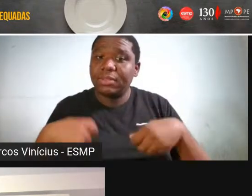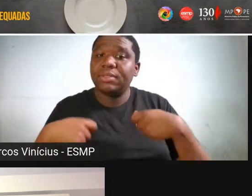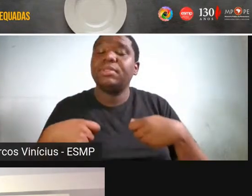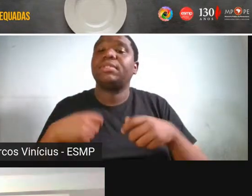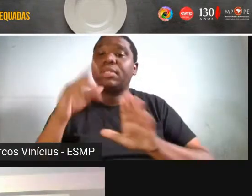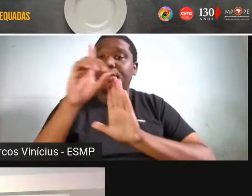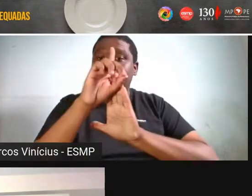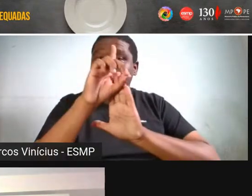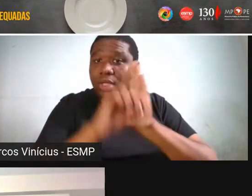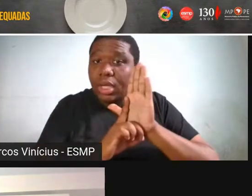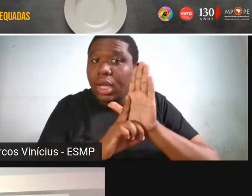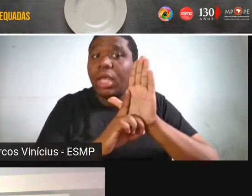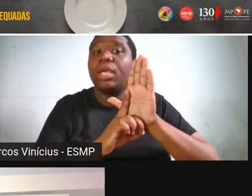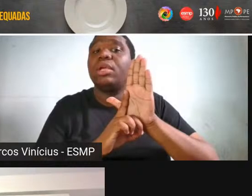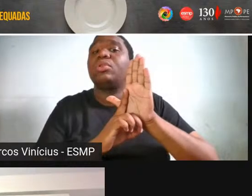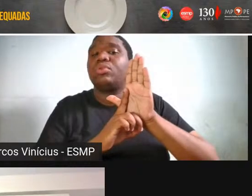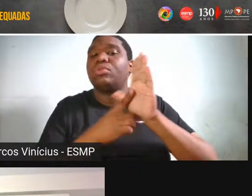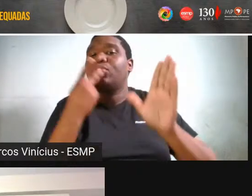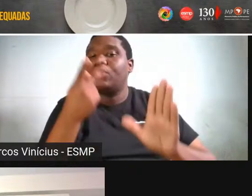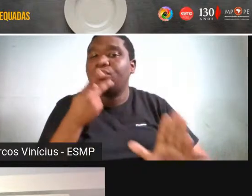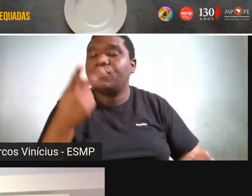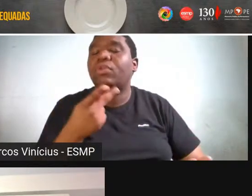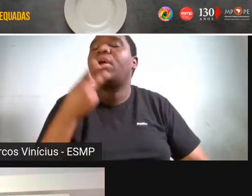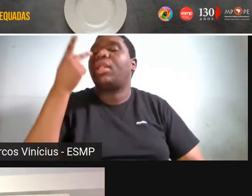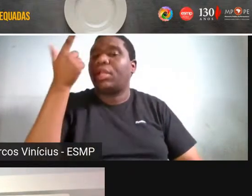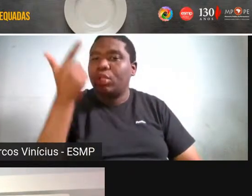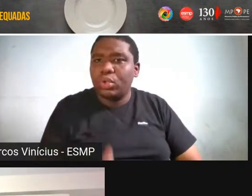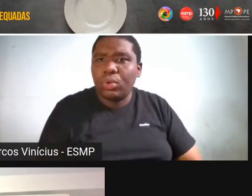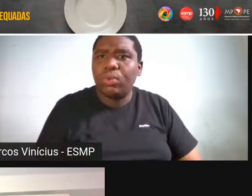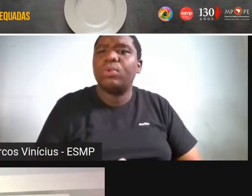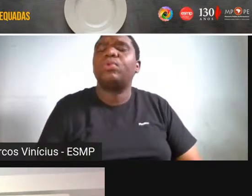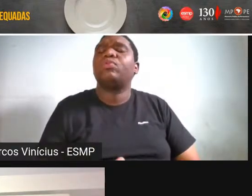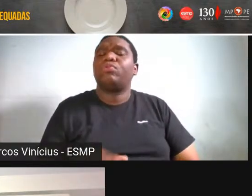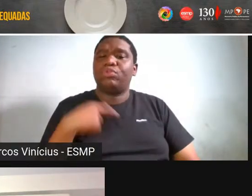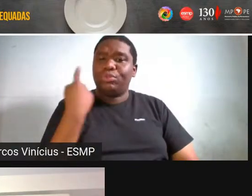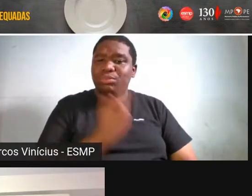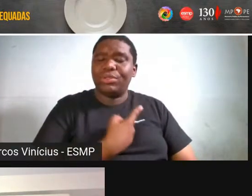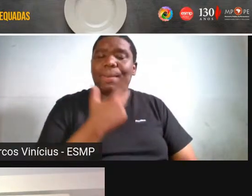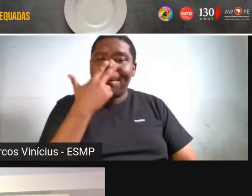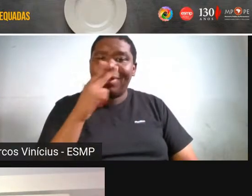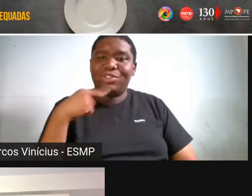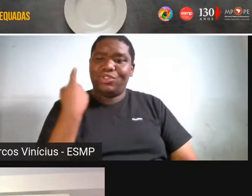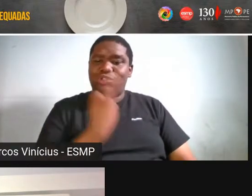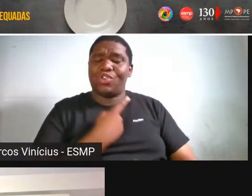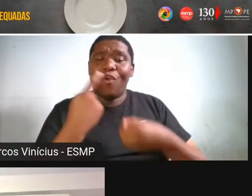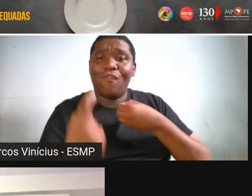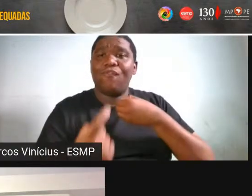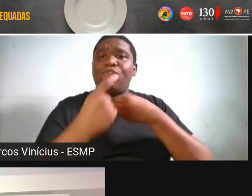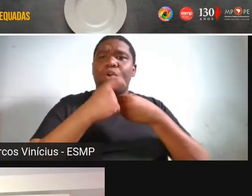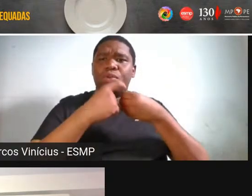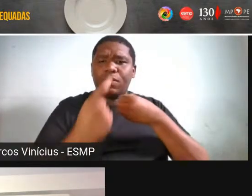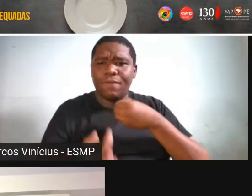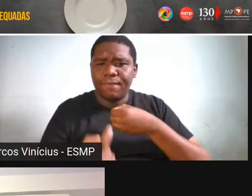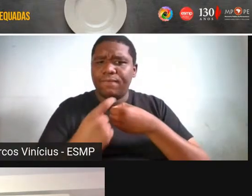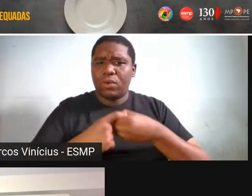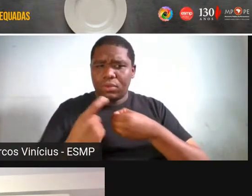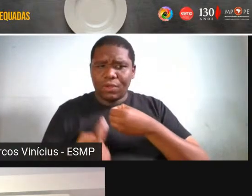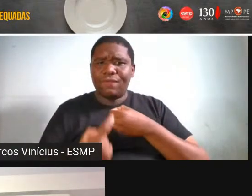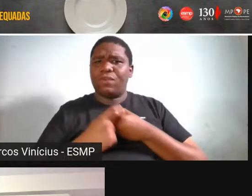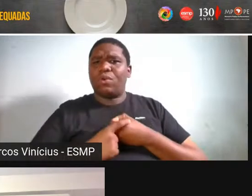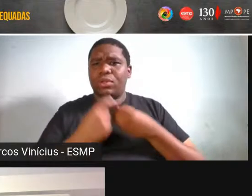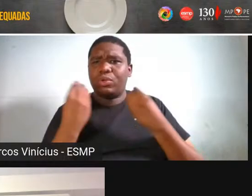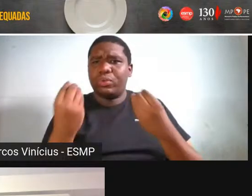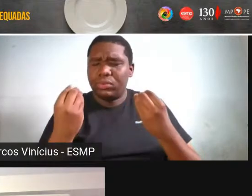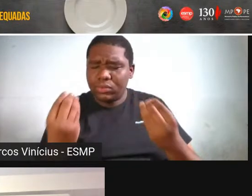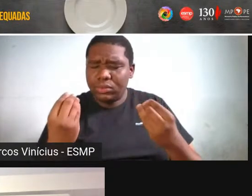direitos, porque vivemos constantes retrocessos, né? Por mais, como o senhor mencionou, mesmo nos momentos